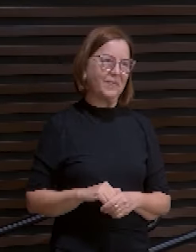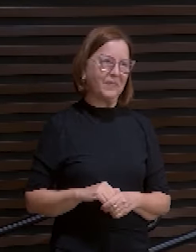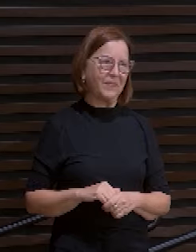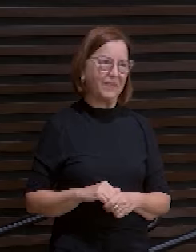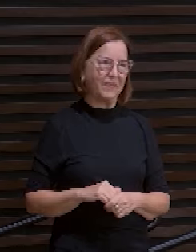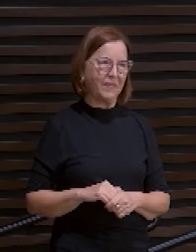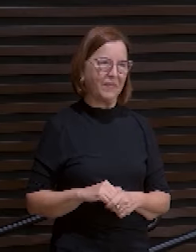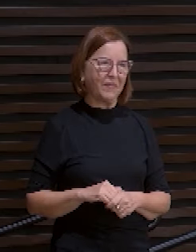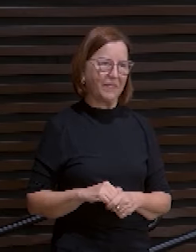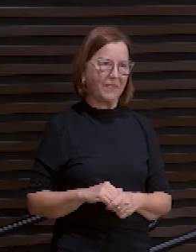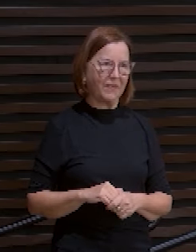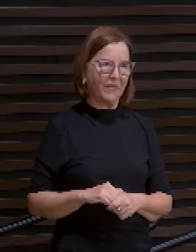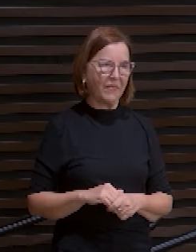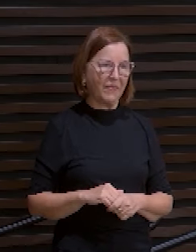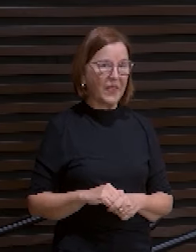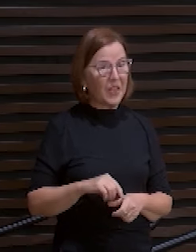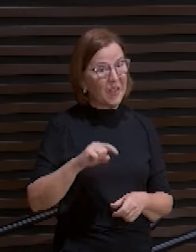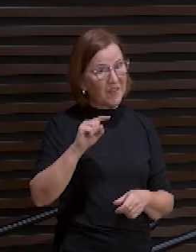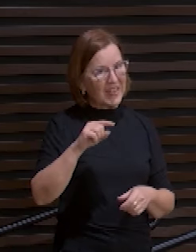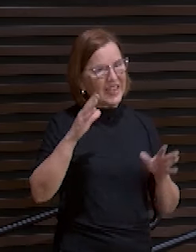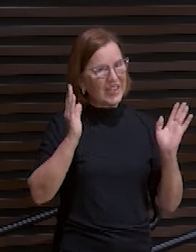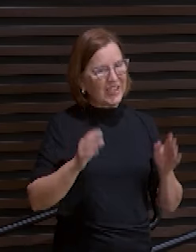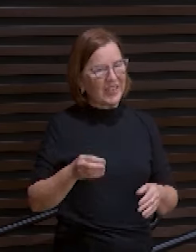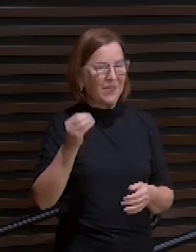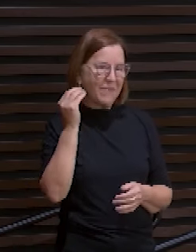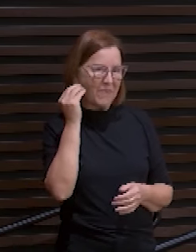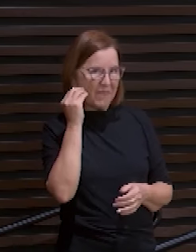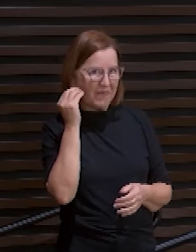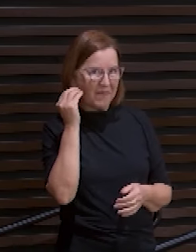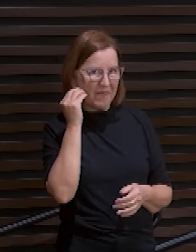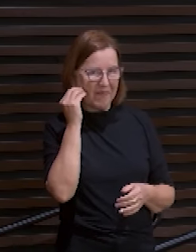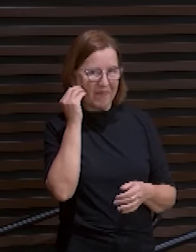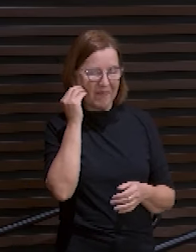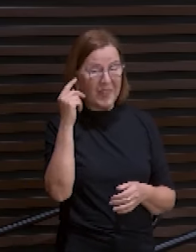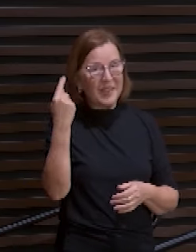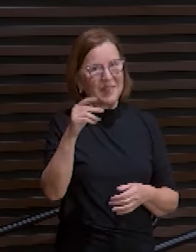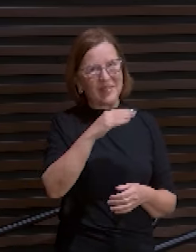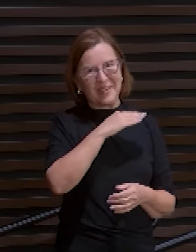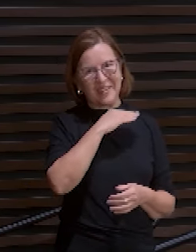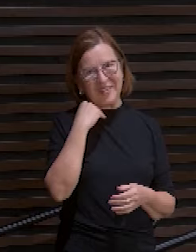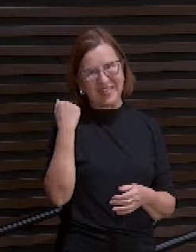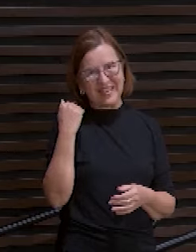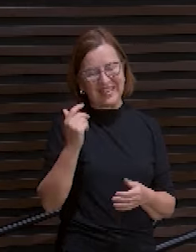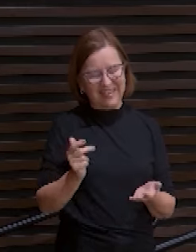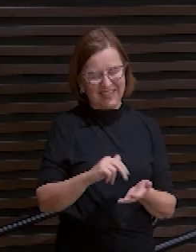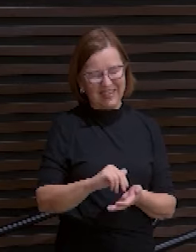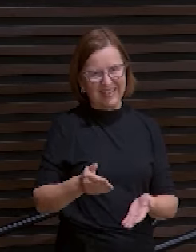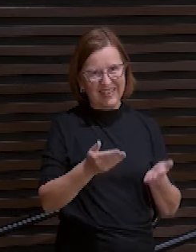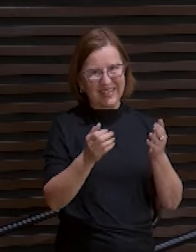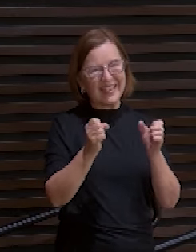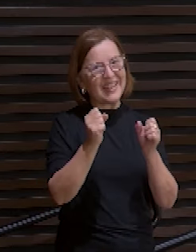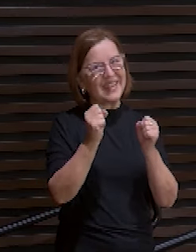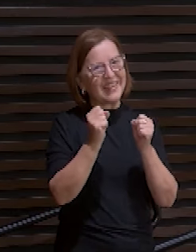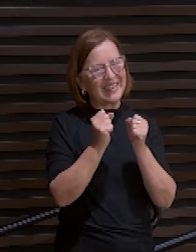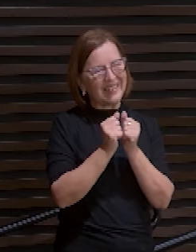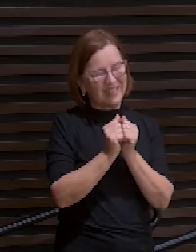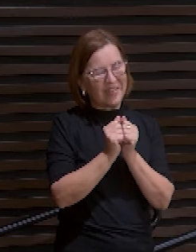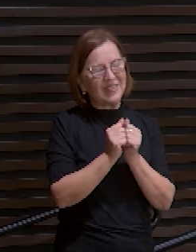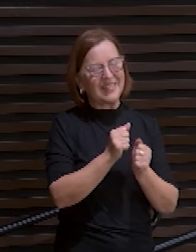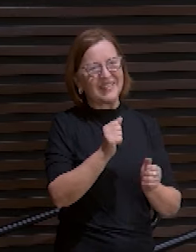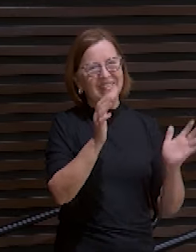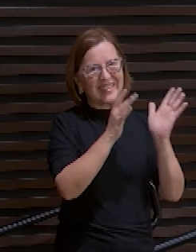Amor você já experimentou a sua morte e ressurreição com Jesus